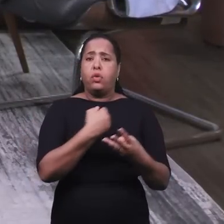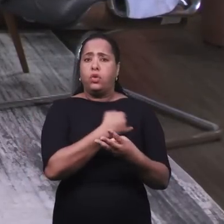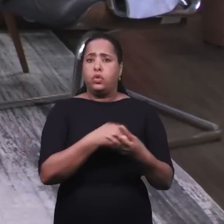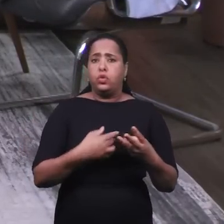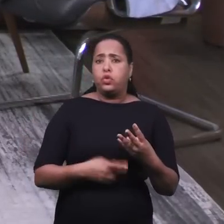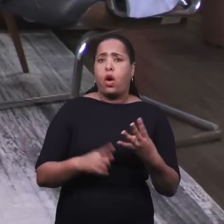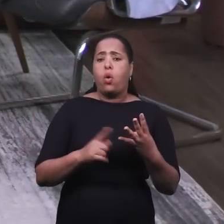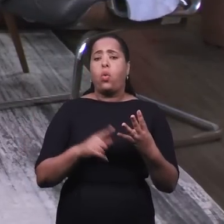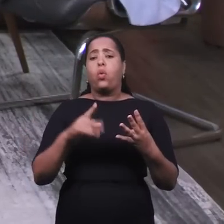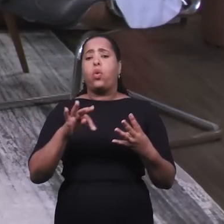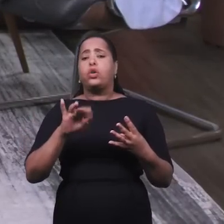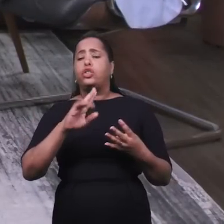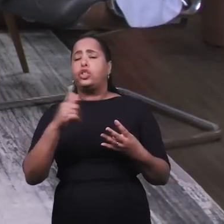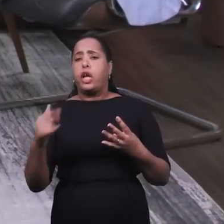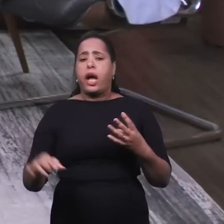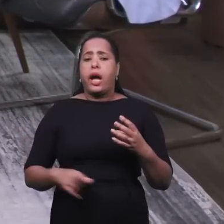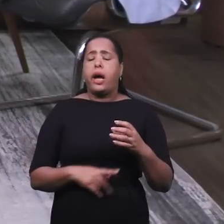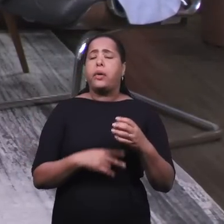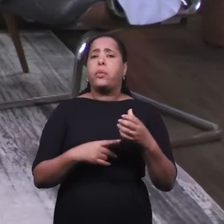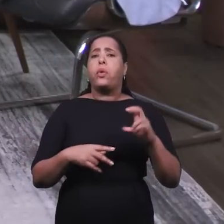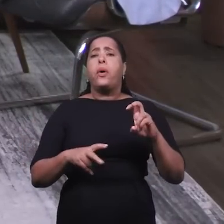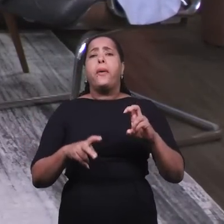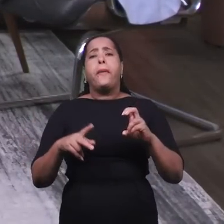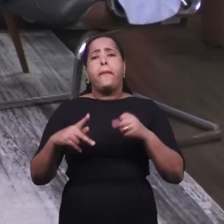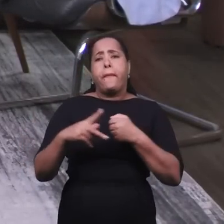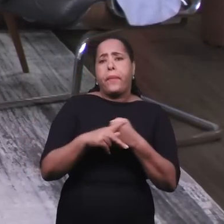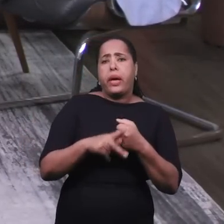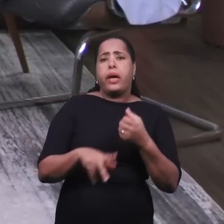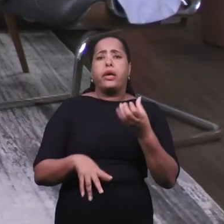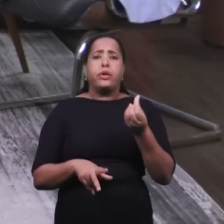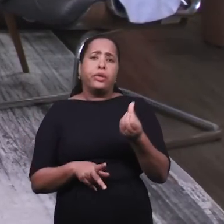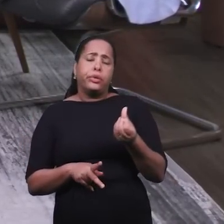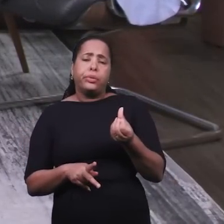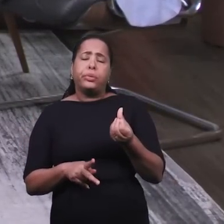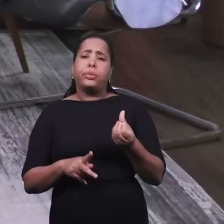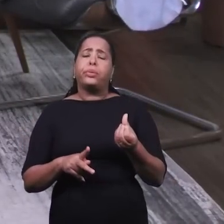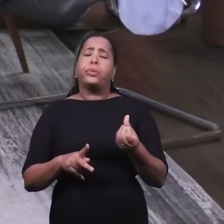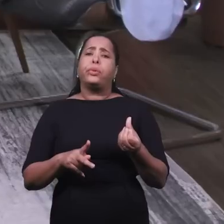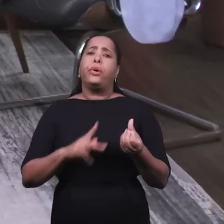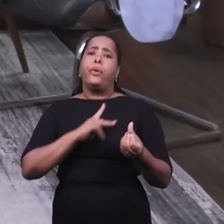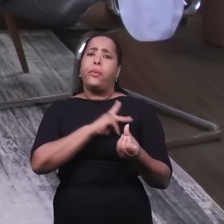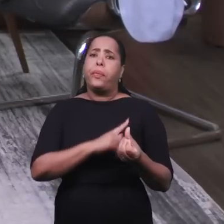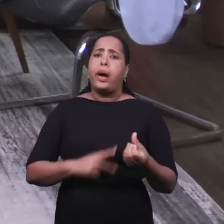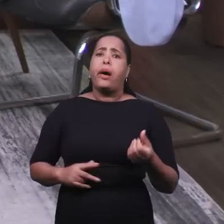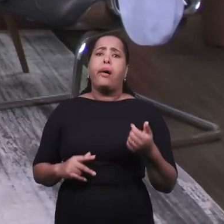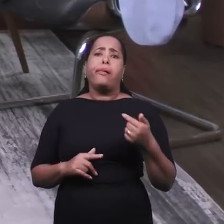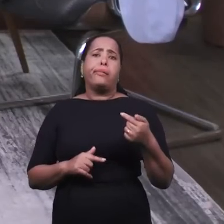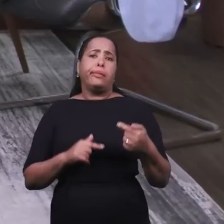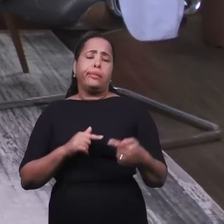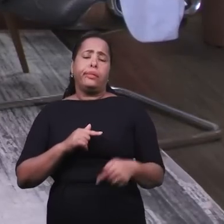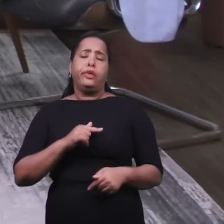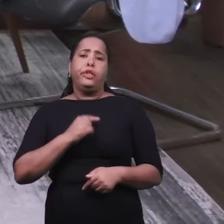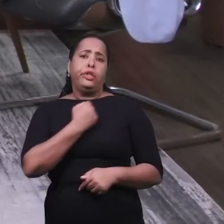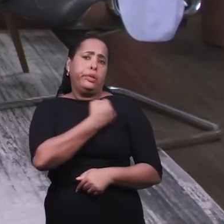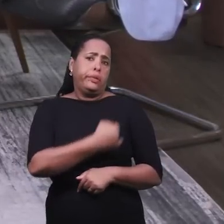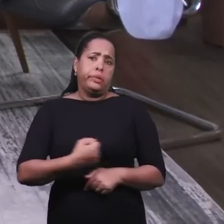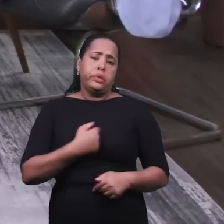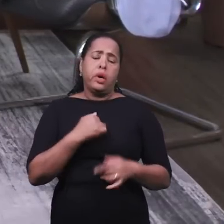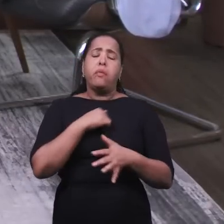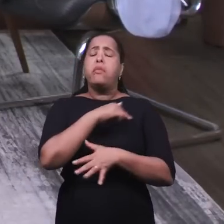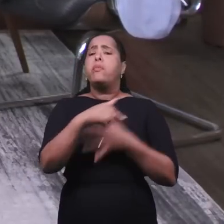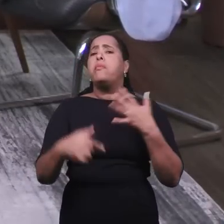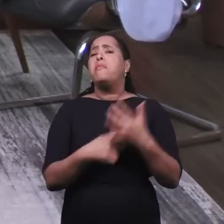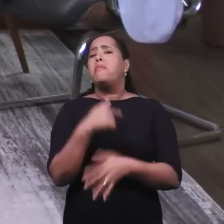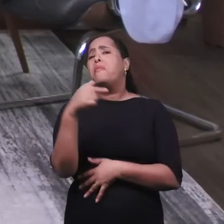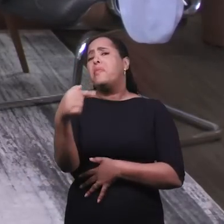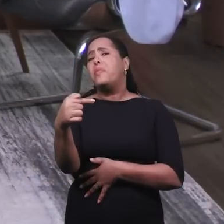João, né? Tiago, Pedro, Paulo e, por último, João. Mas vamos lá.